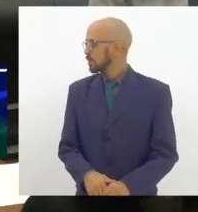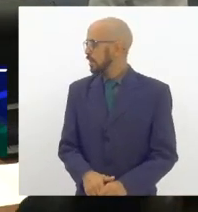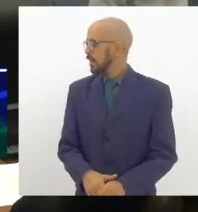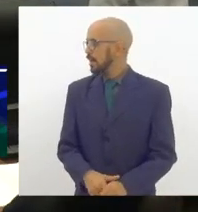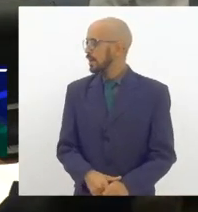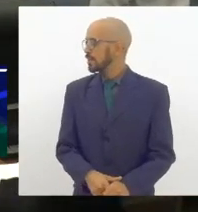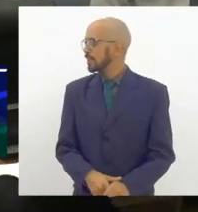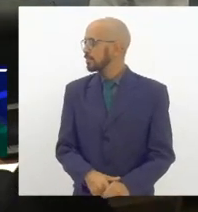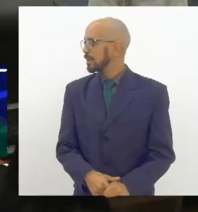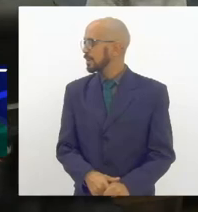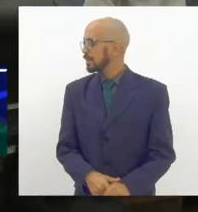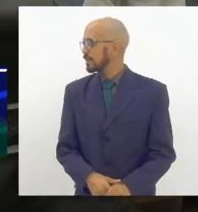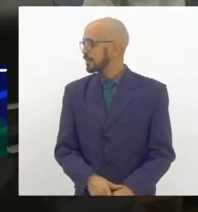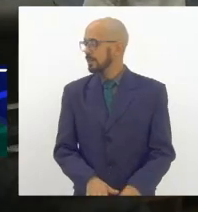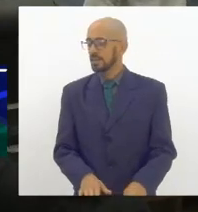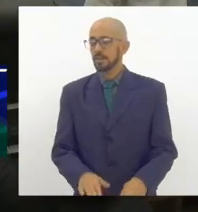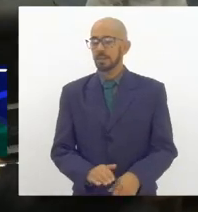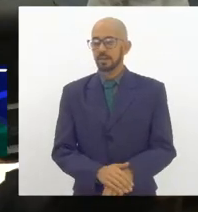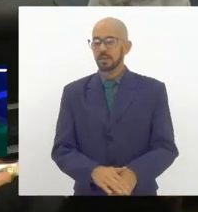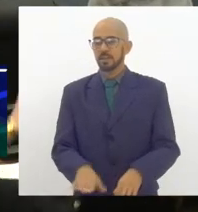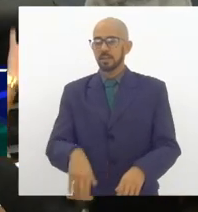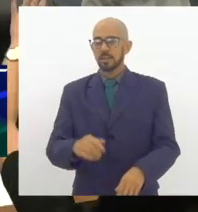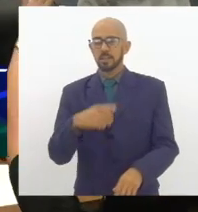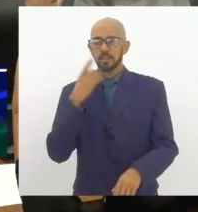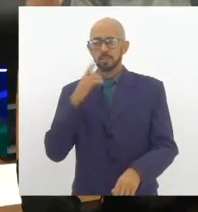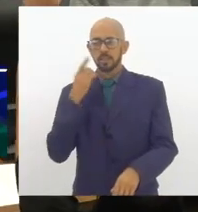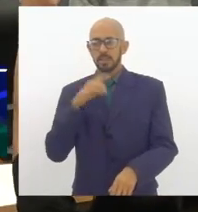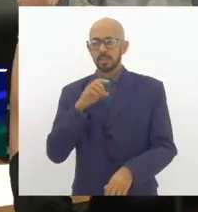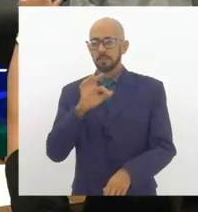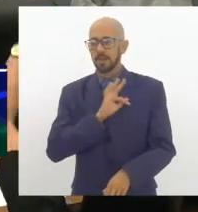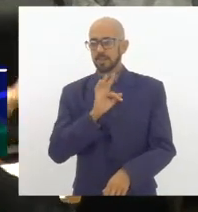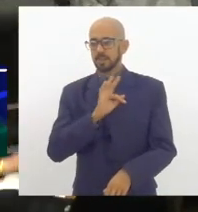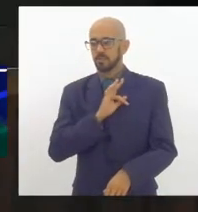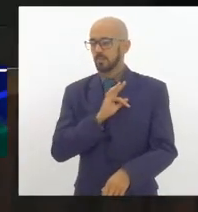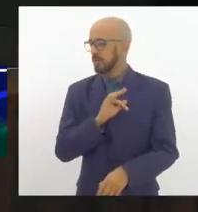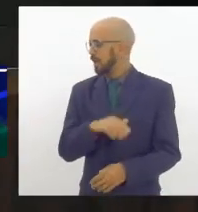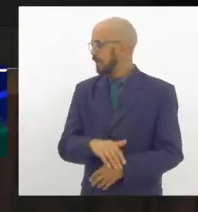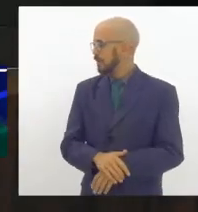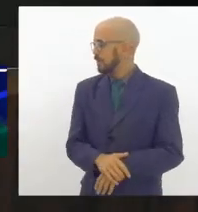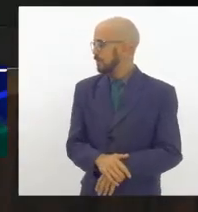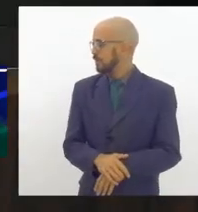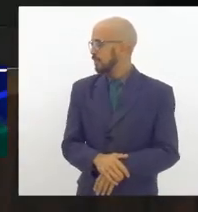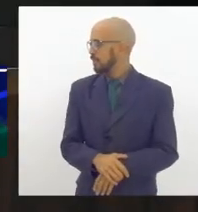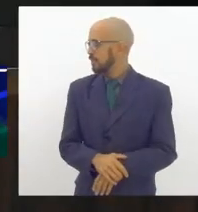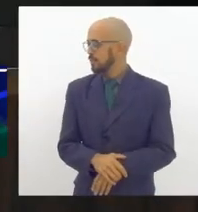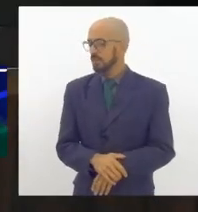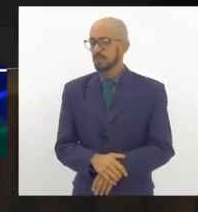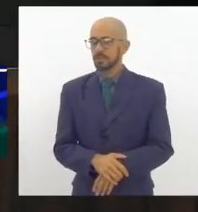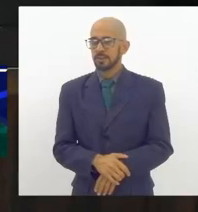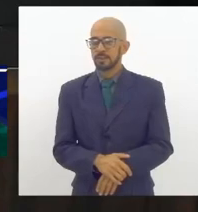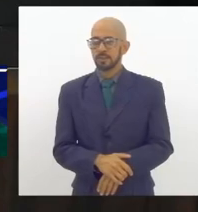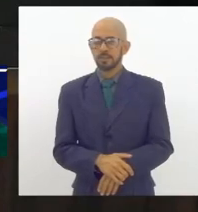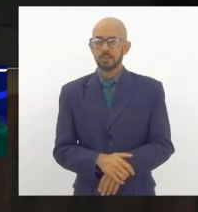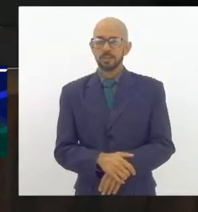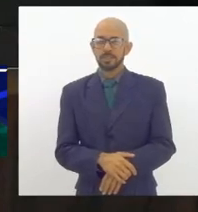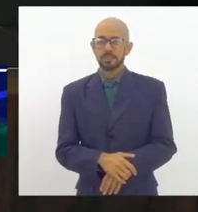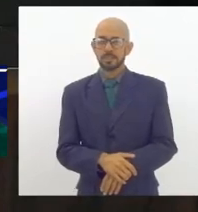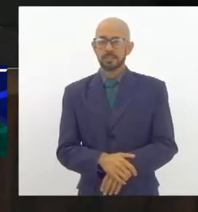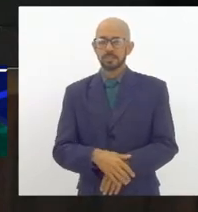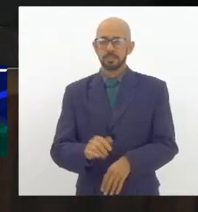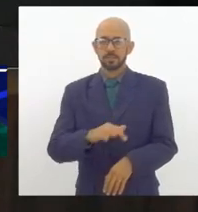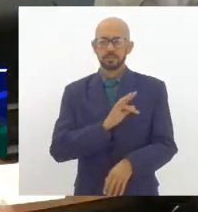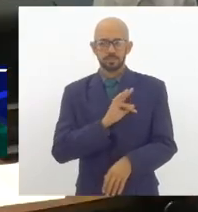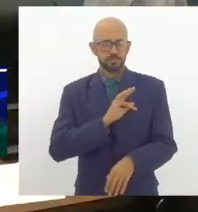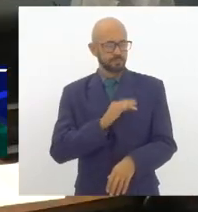ah tá tia Ju gentileza deputada Martha Rocha é Alana deputada Martha Rocha para emitir parecer pela comissão de